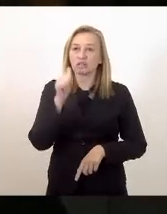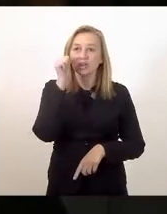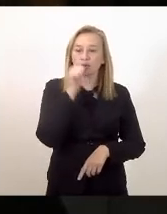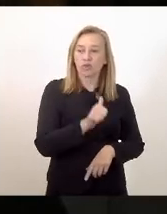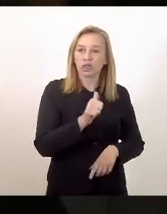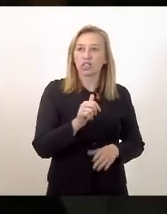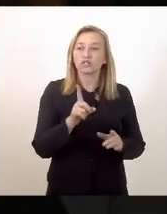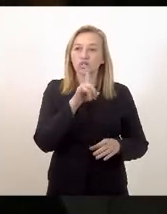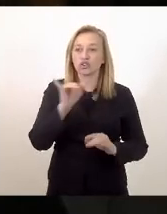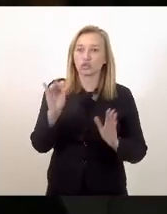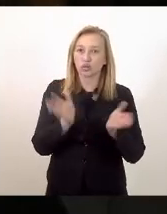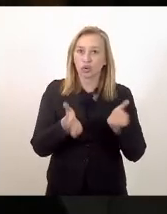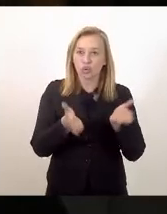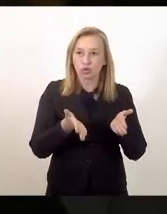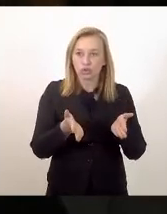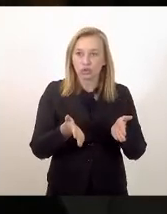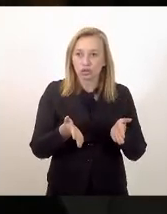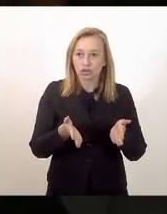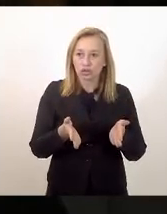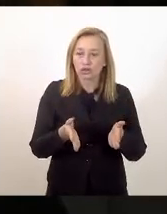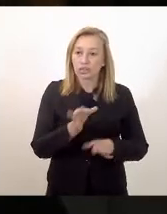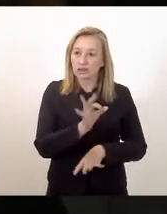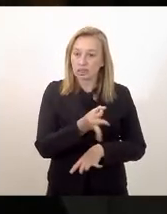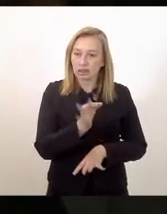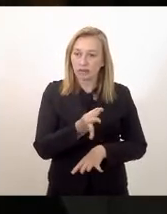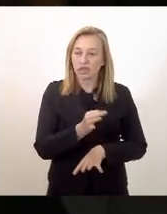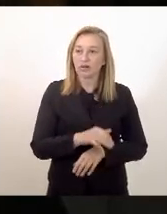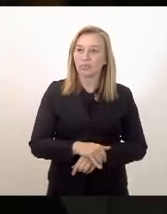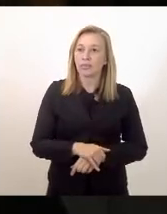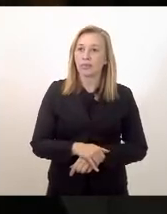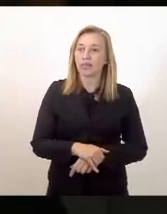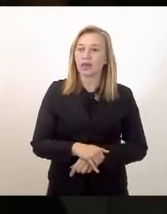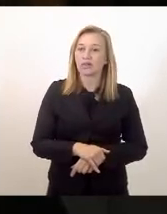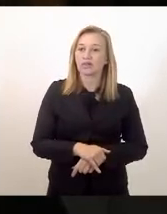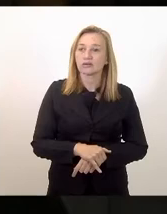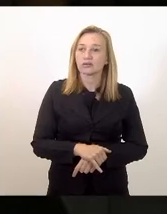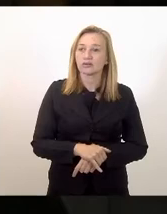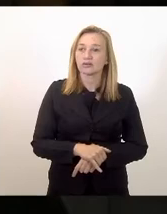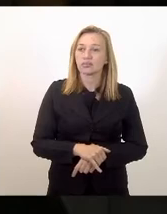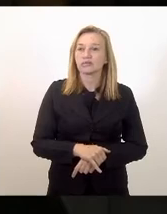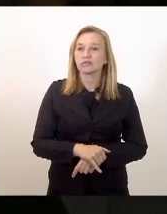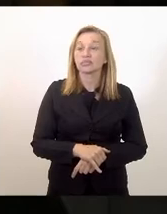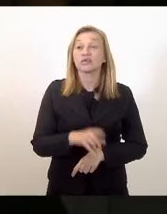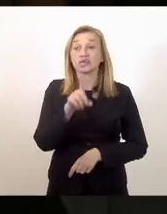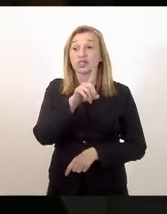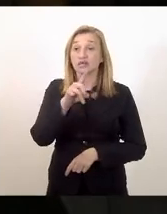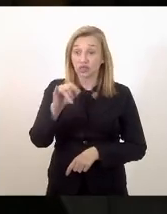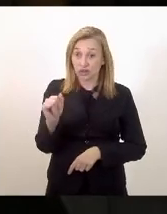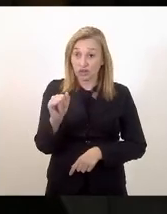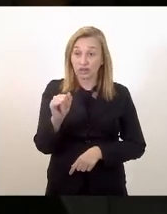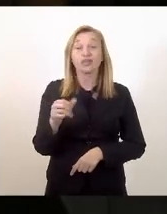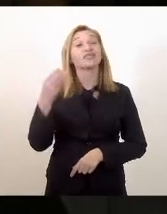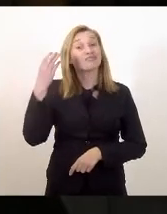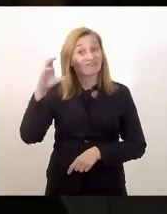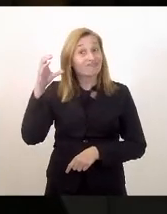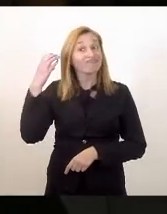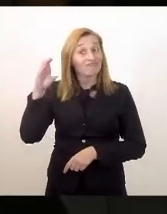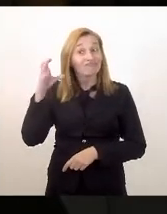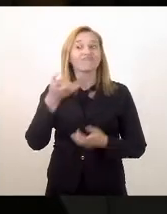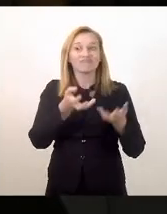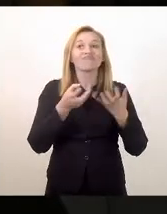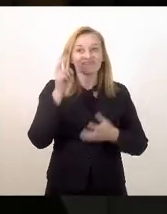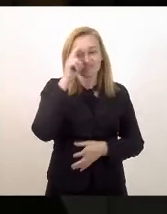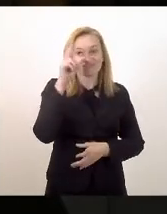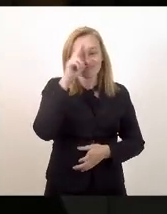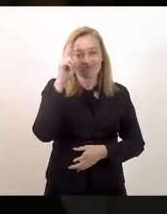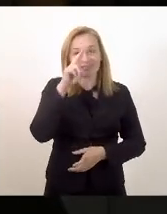no dia de hoje, né, e foi propositalmente feito hoje em torno dessa data, e em Niterói, eu quero aqui lembrar